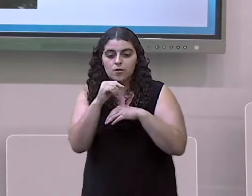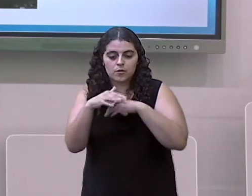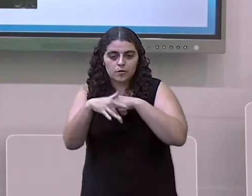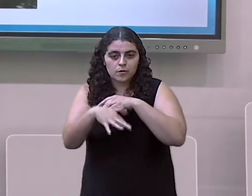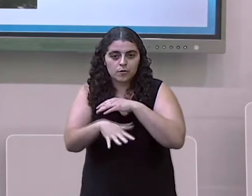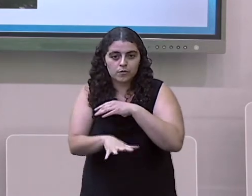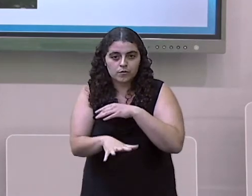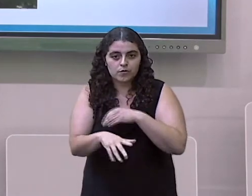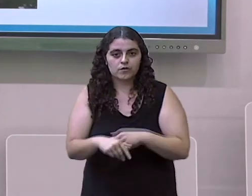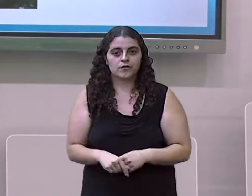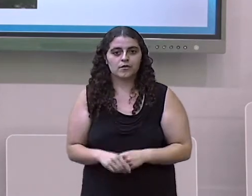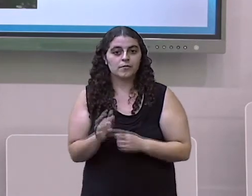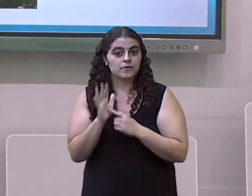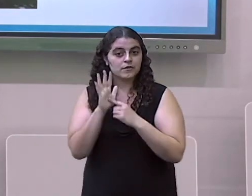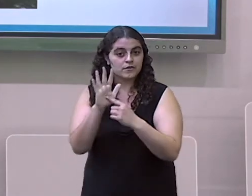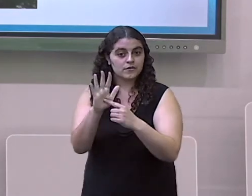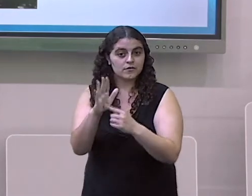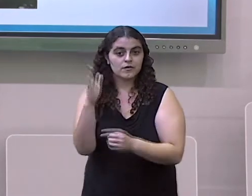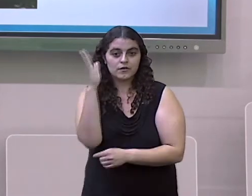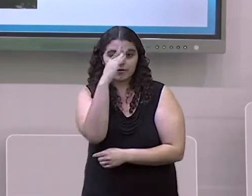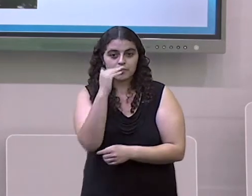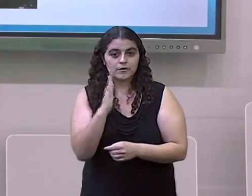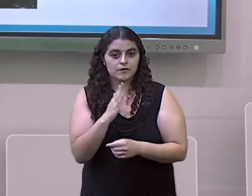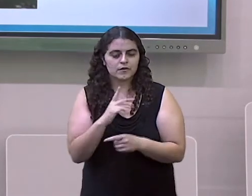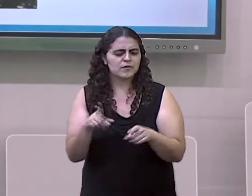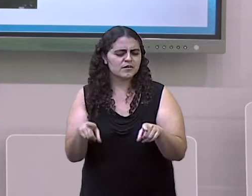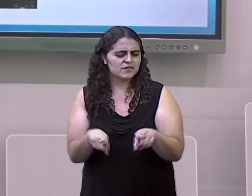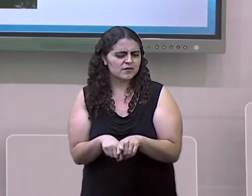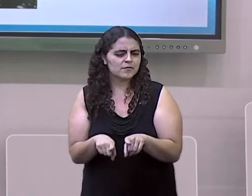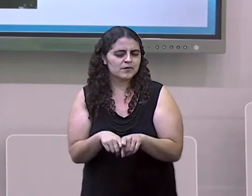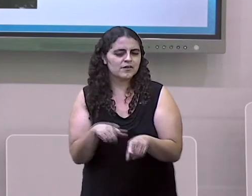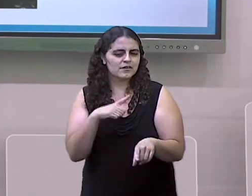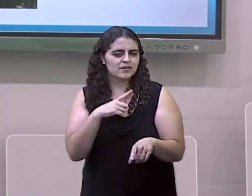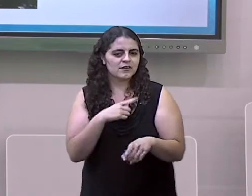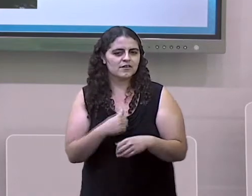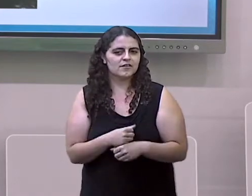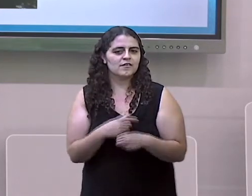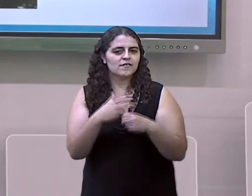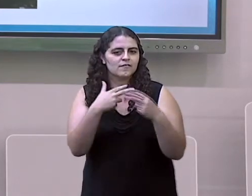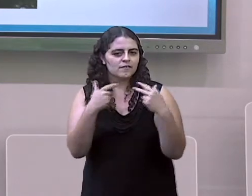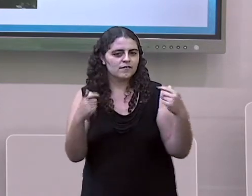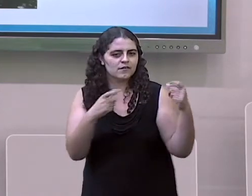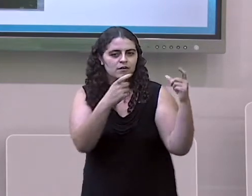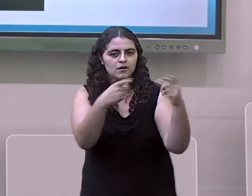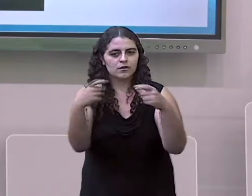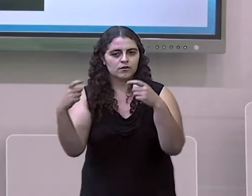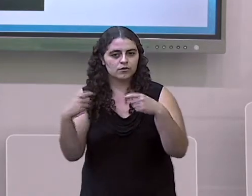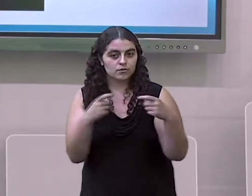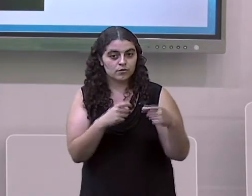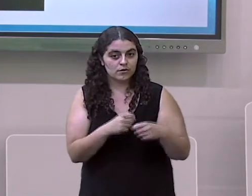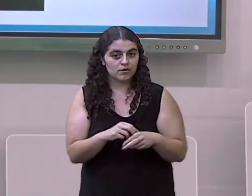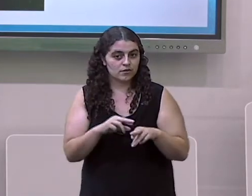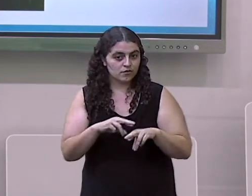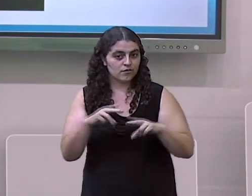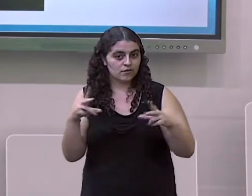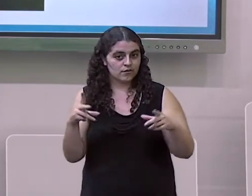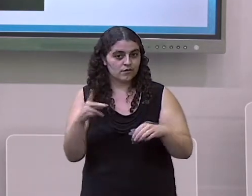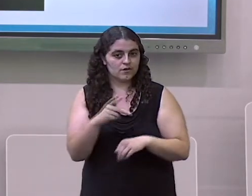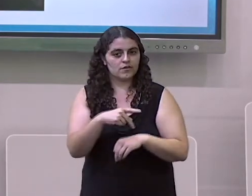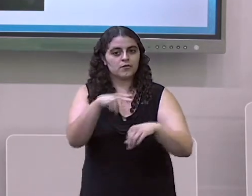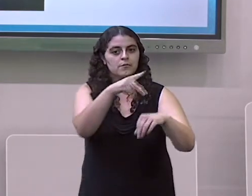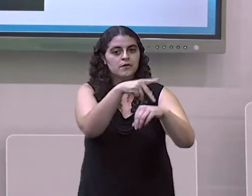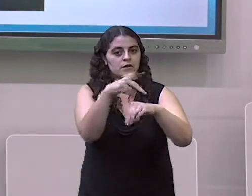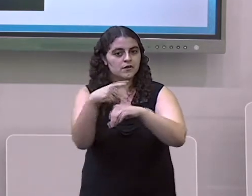ou como também de outros lugares do mundo. E se você tivesse agora diante a esta